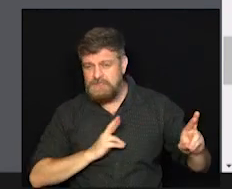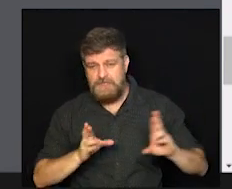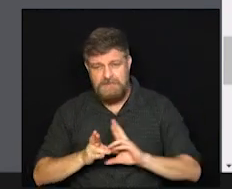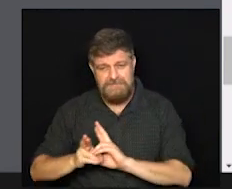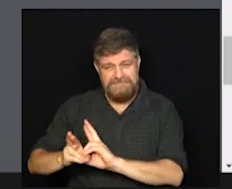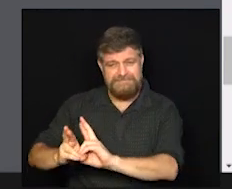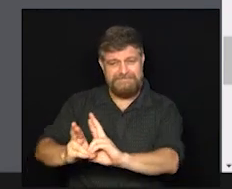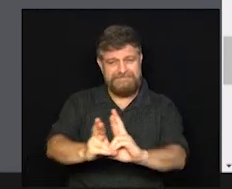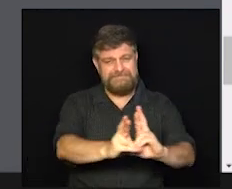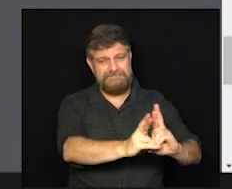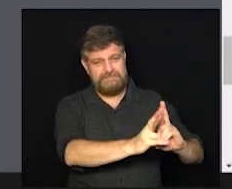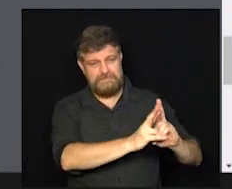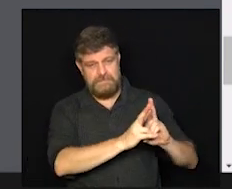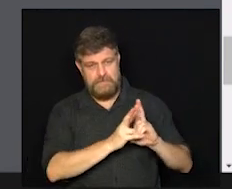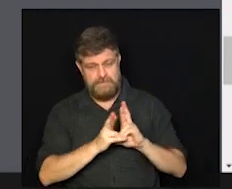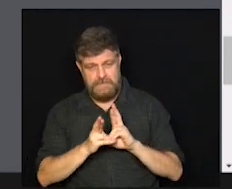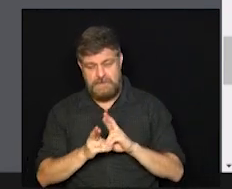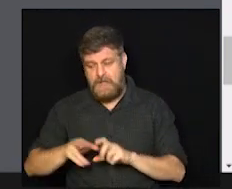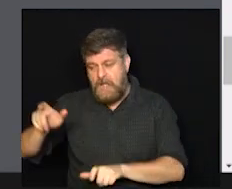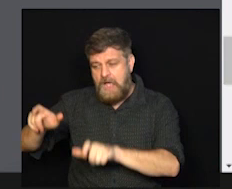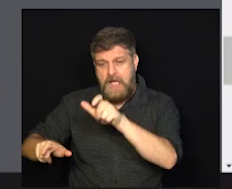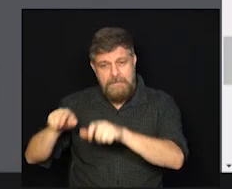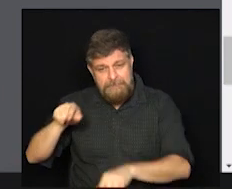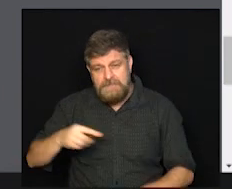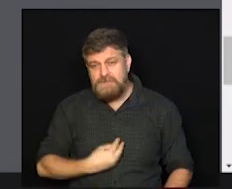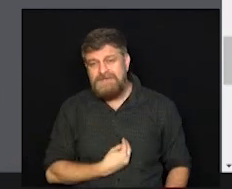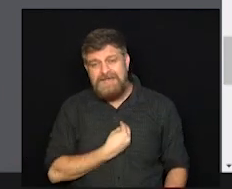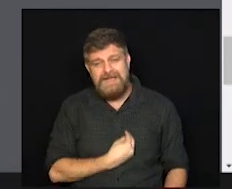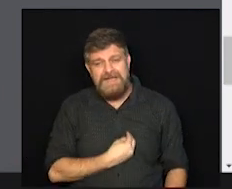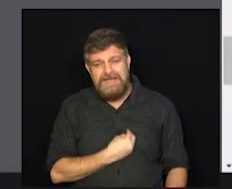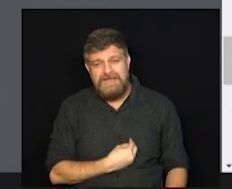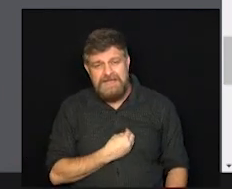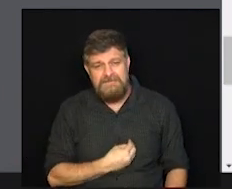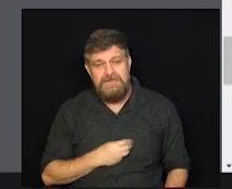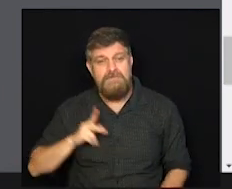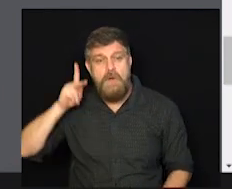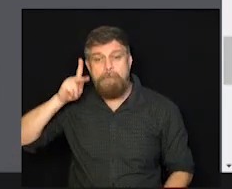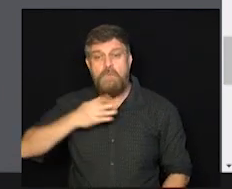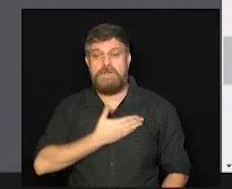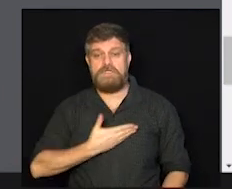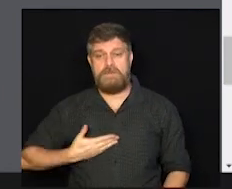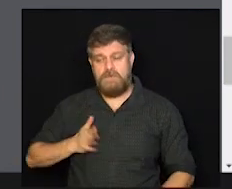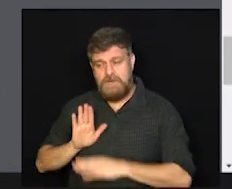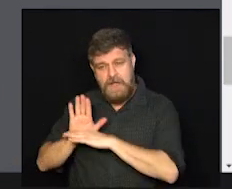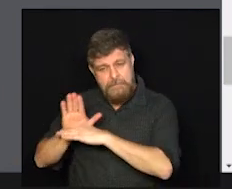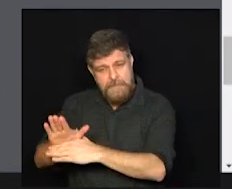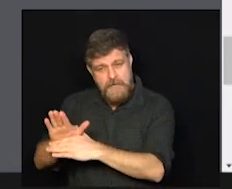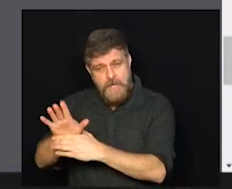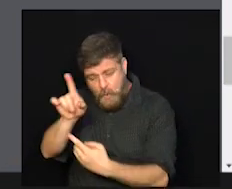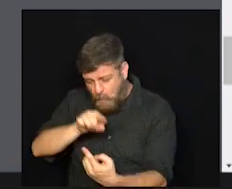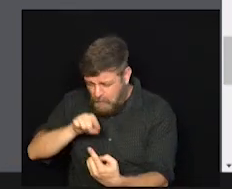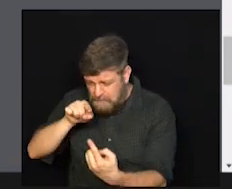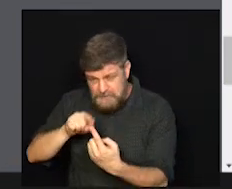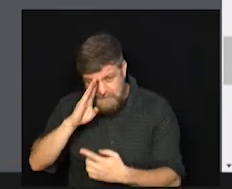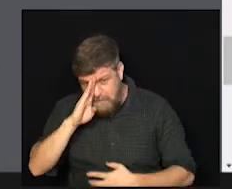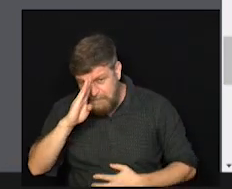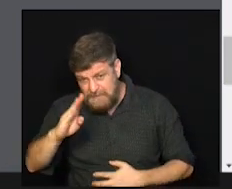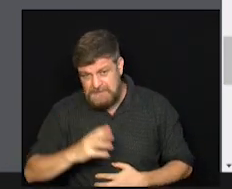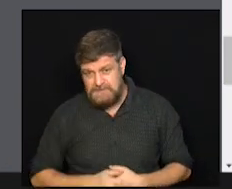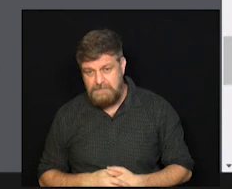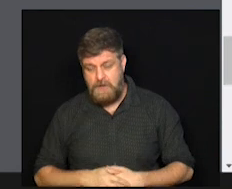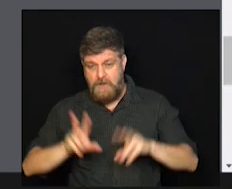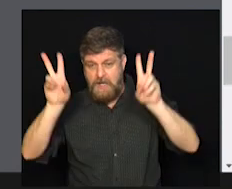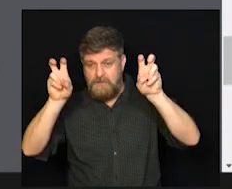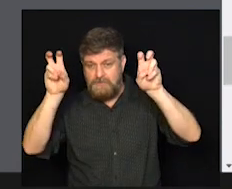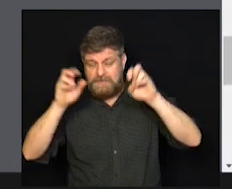são todos para que vivam políticas públicas. Porque o grande objetivo da campanha da Fraternidade esse ano